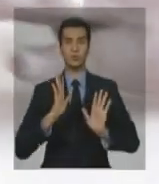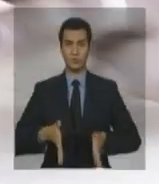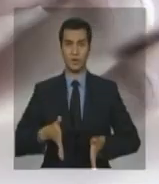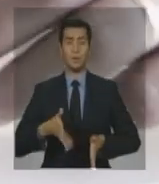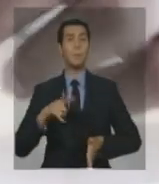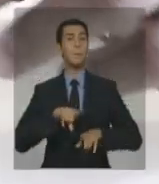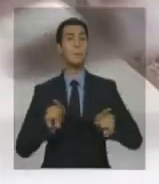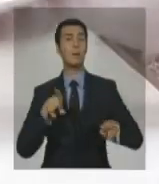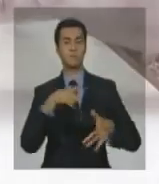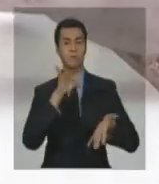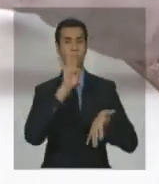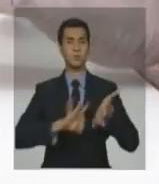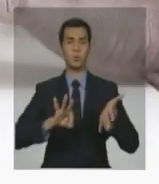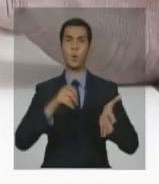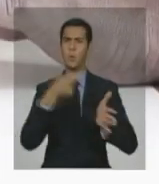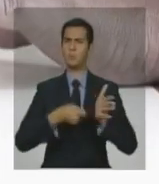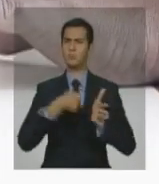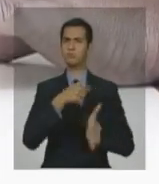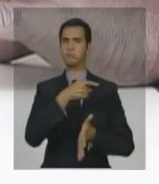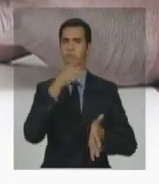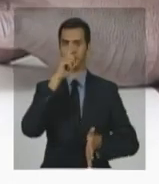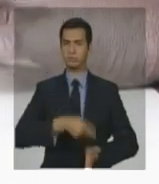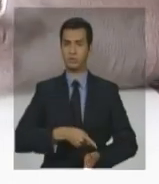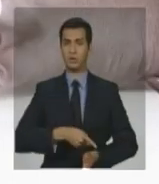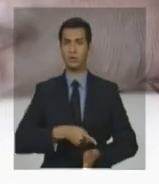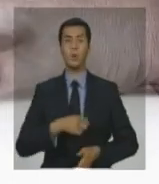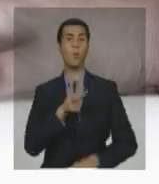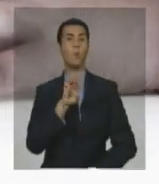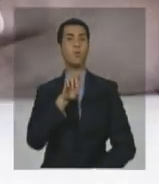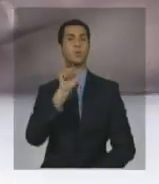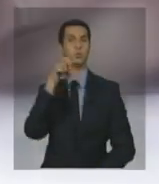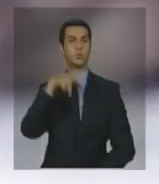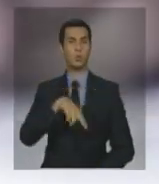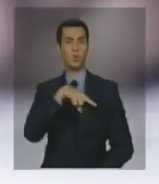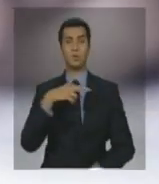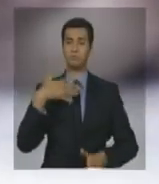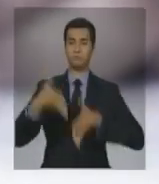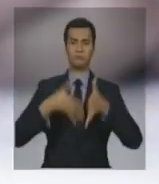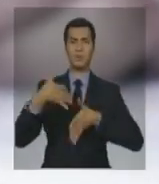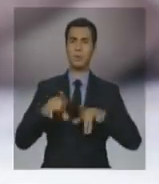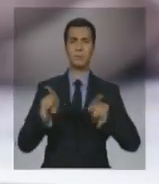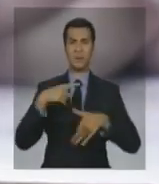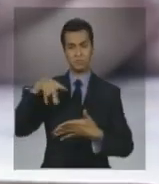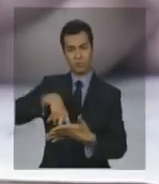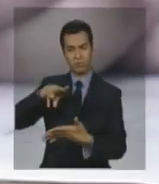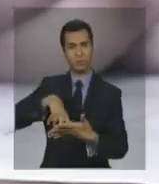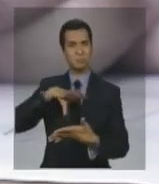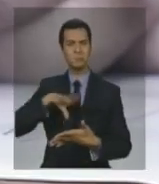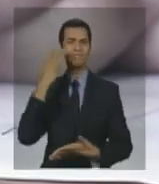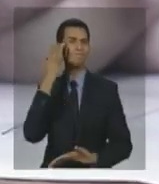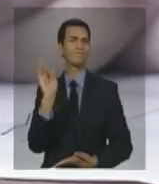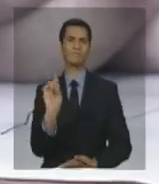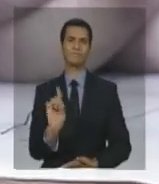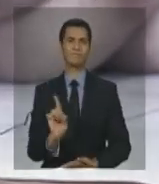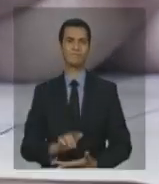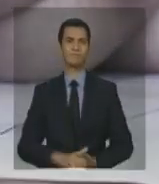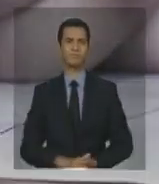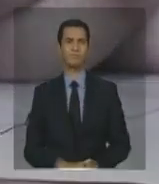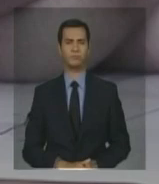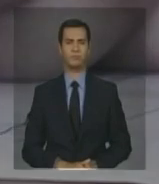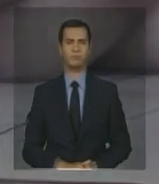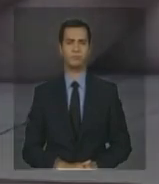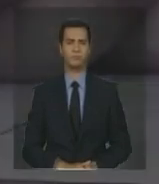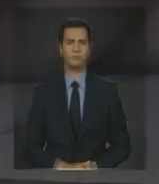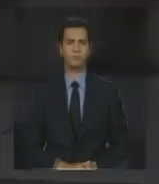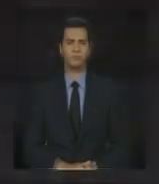Wilson, que só se comunicava em Libras, a língua brasileira de sinais, não compreendia o que estava escrito.